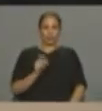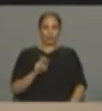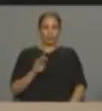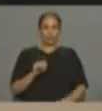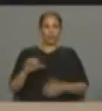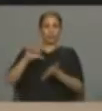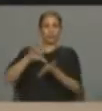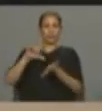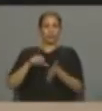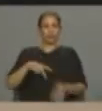ganha em conta jogada